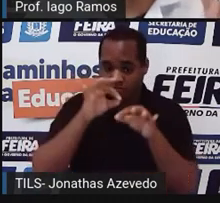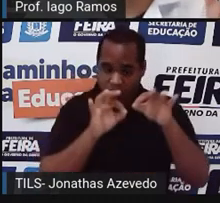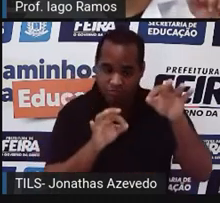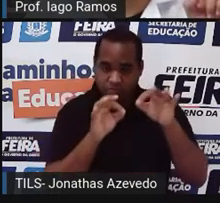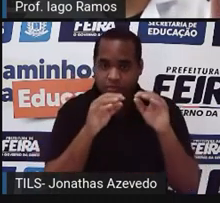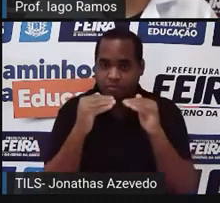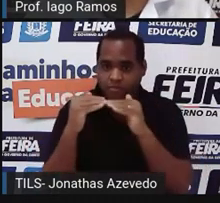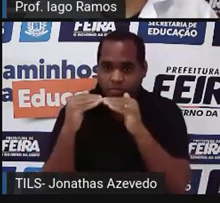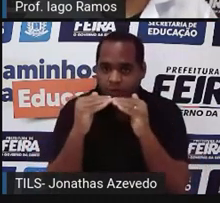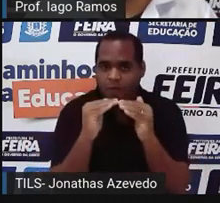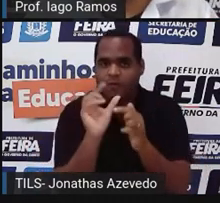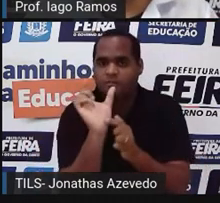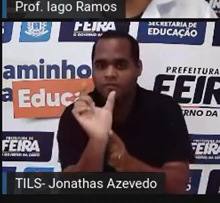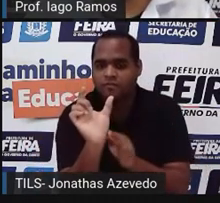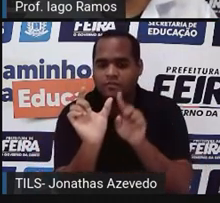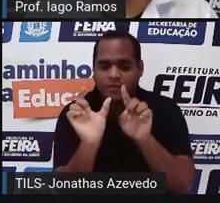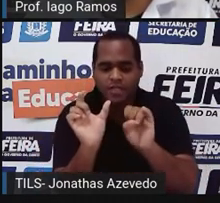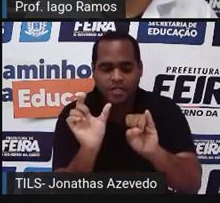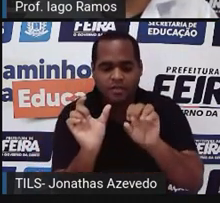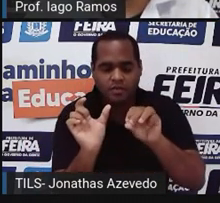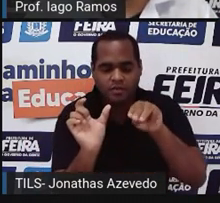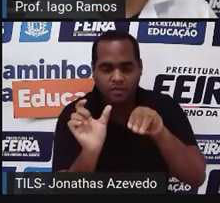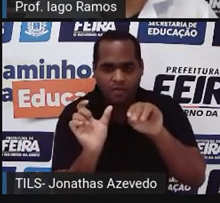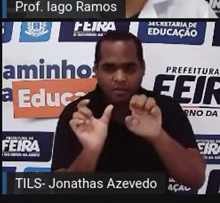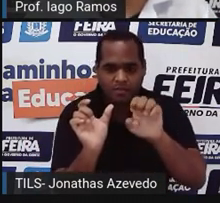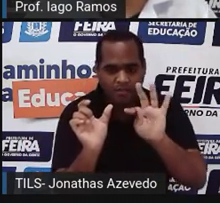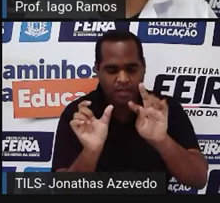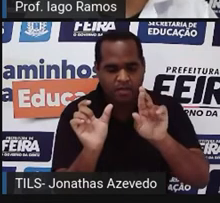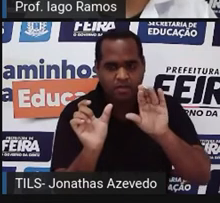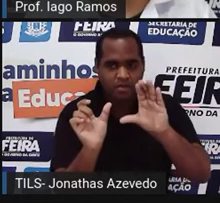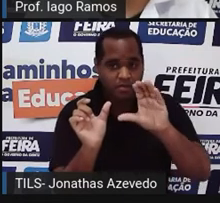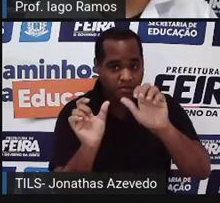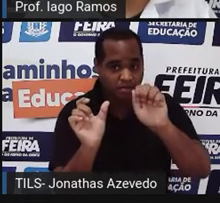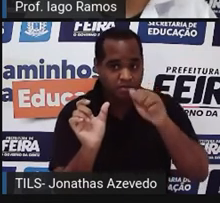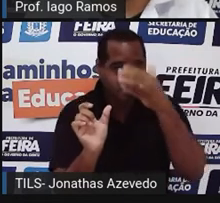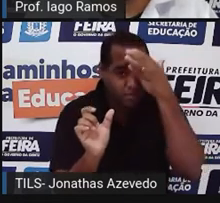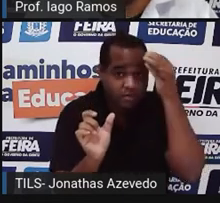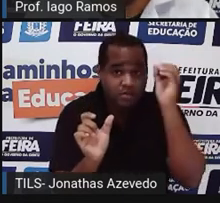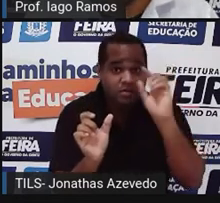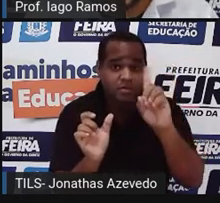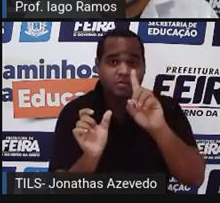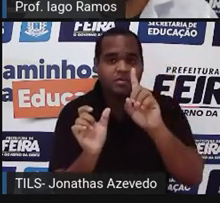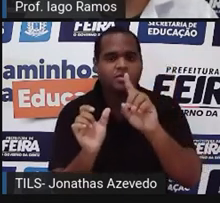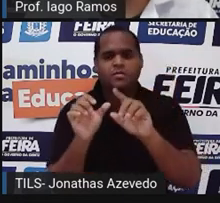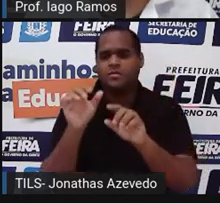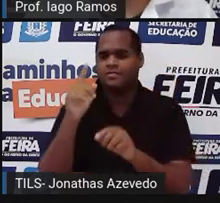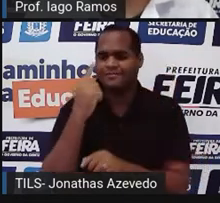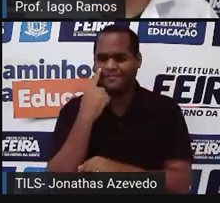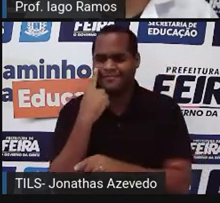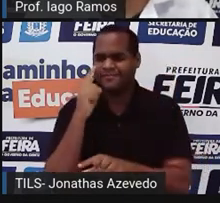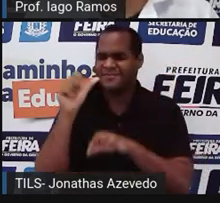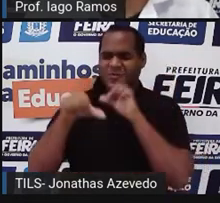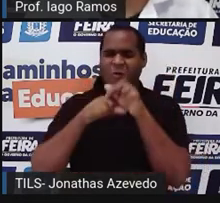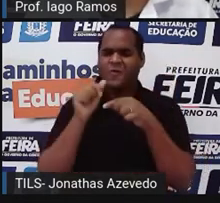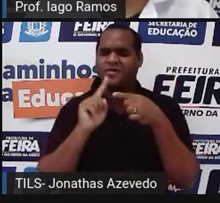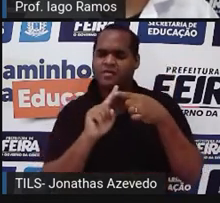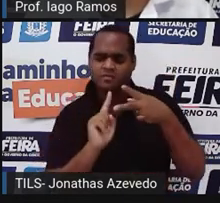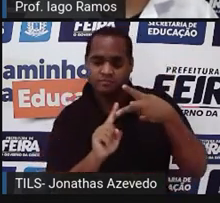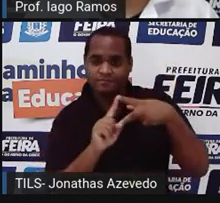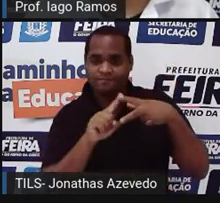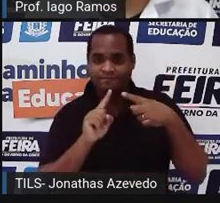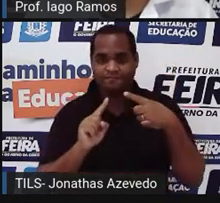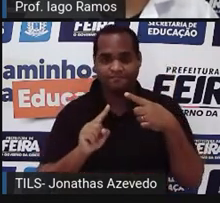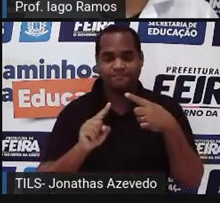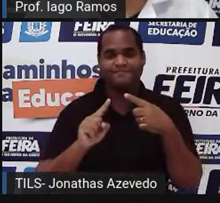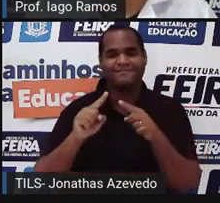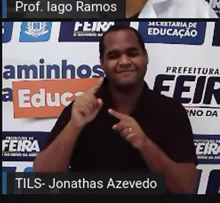esquece essa palavrinha, tá bom? Então, quais são as transformações? Tem essa daqui que é chamada